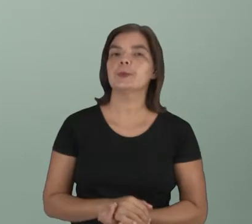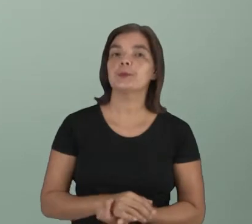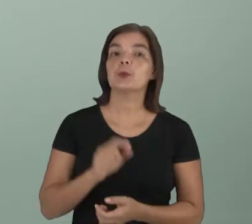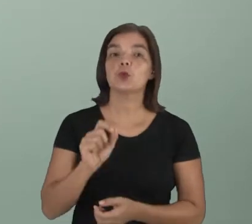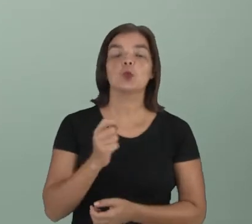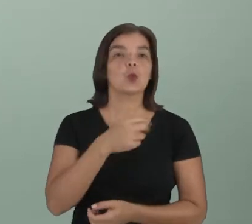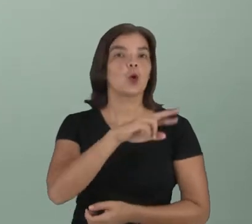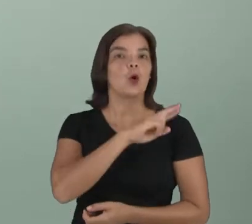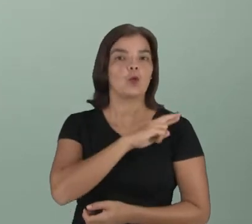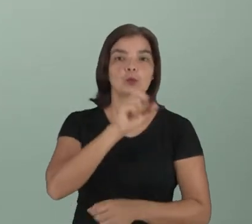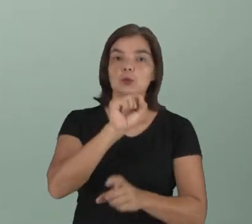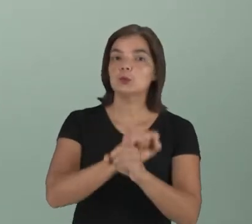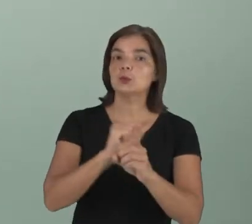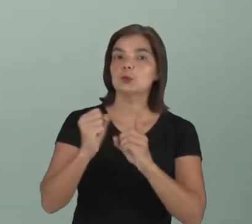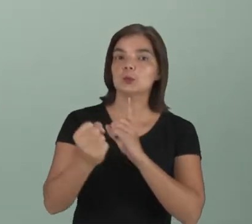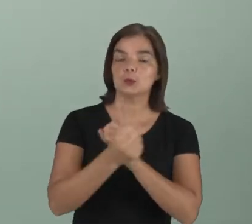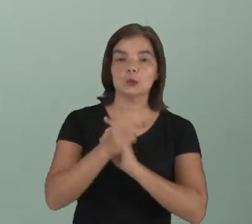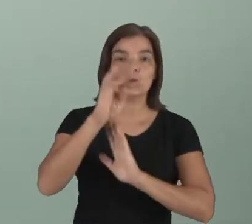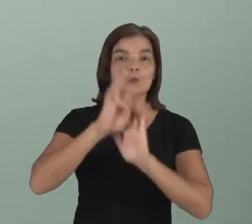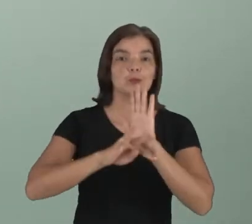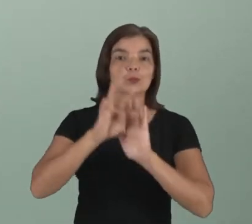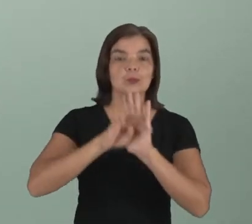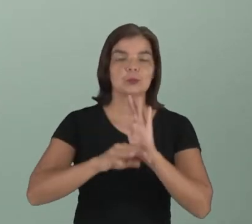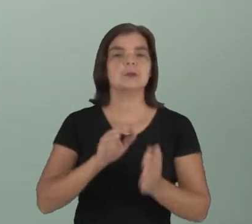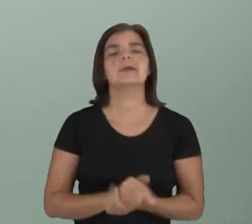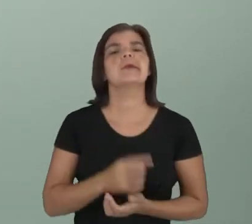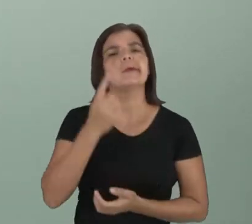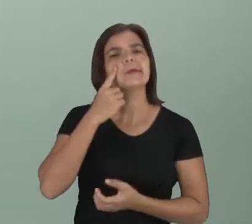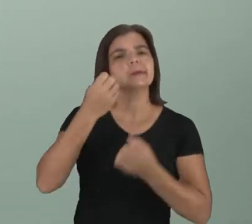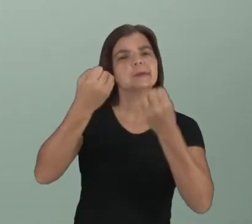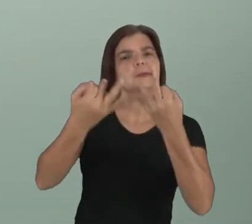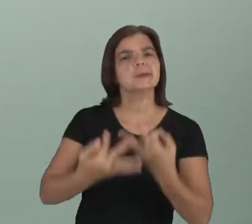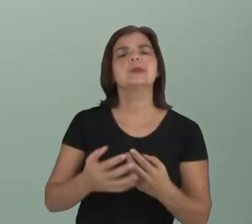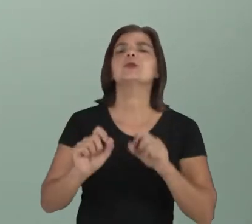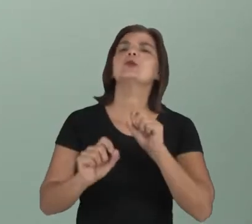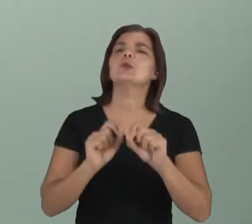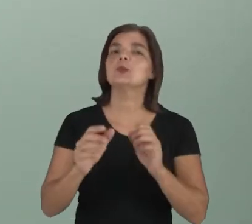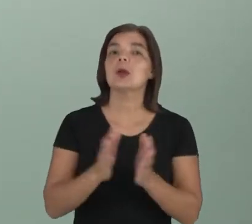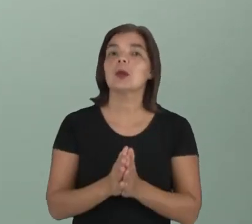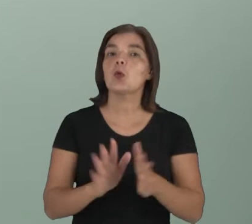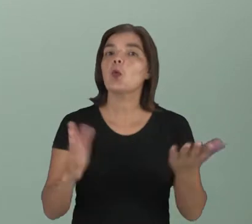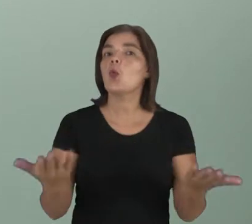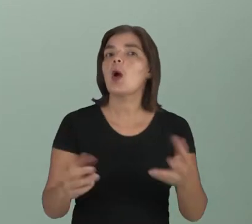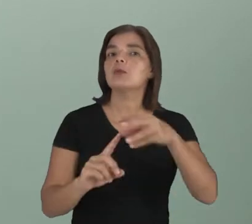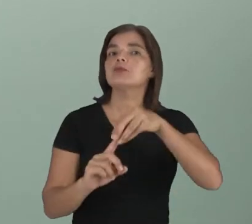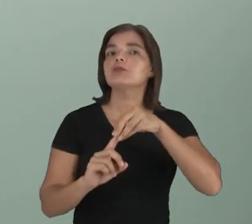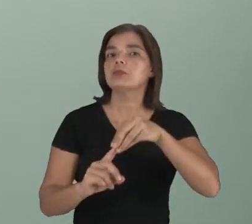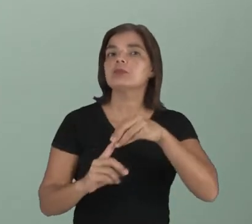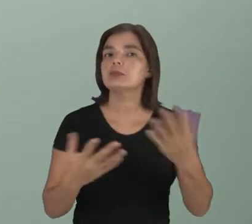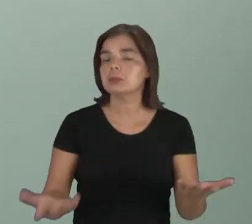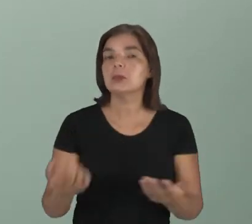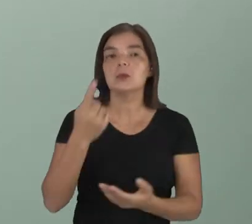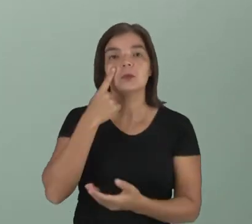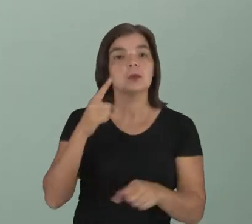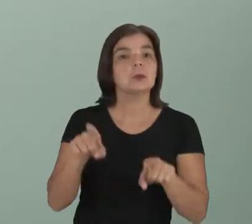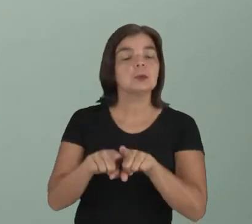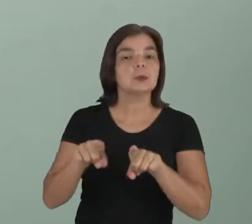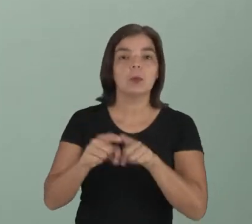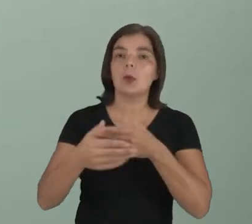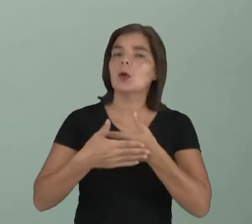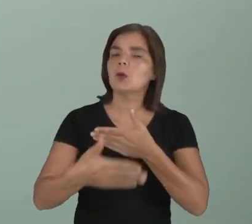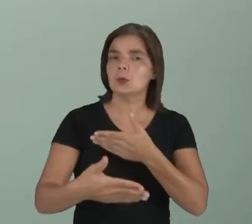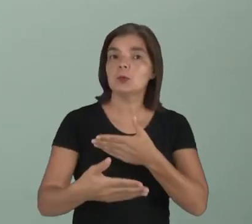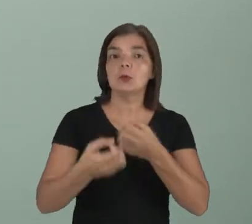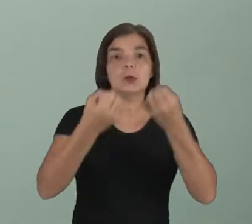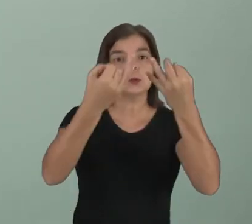a função social dos textos. Iremos falar sobre a sua finalidade. Iremos ver mais adiante